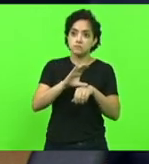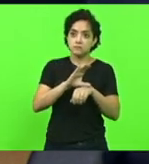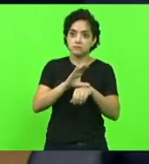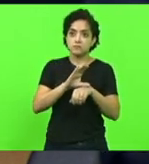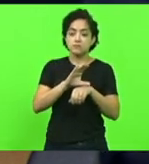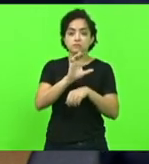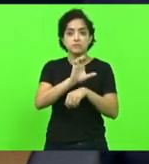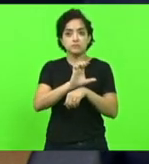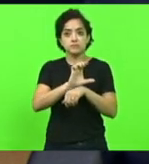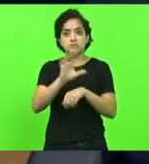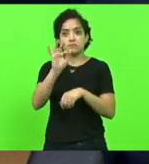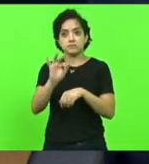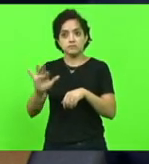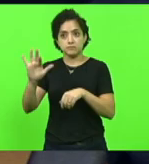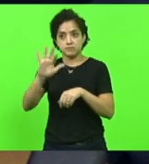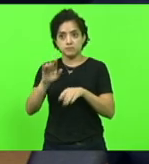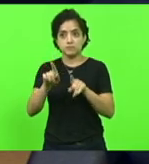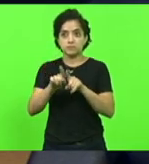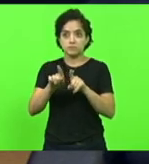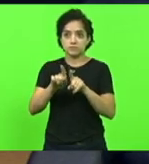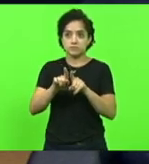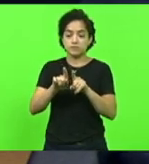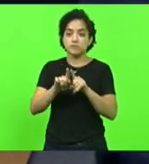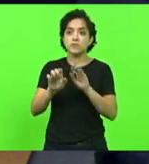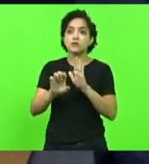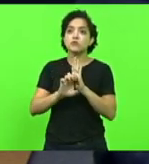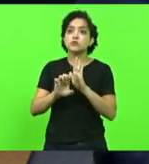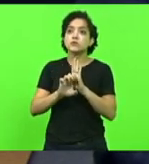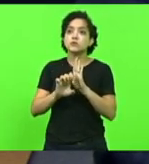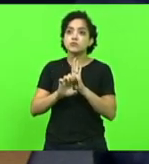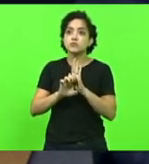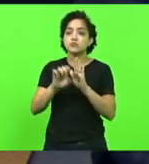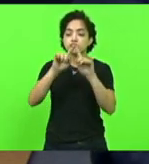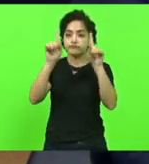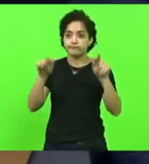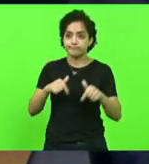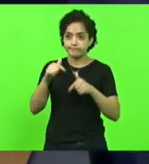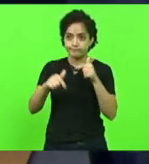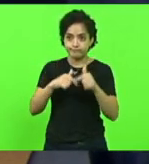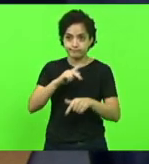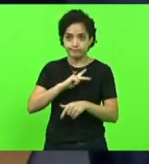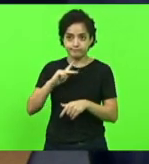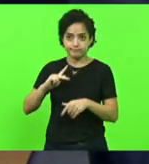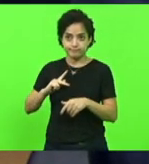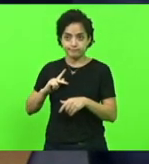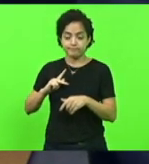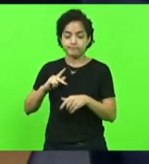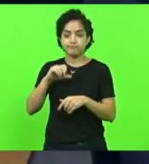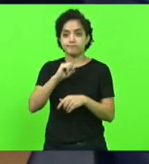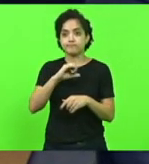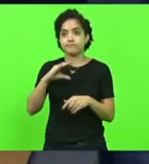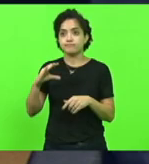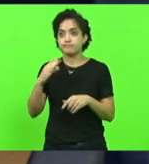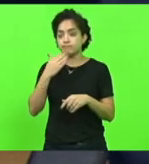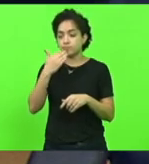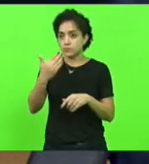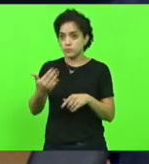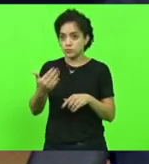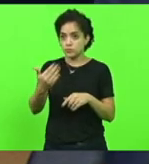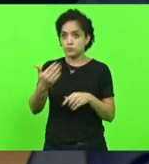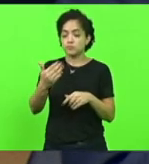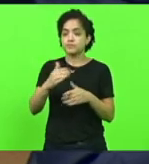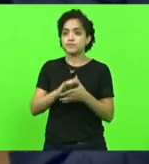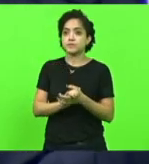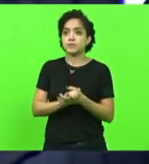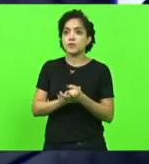assim como no Estatuto dos Servidores Públicos Civis do Estado de Santa Catarina, uma vez que, ao pedir exoneração,